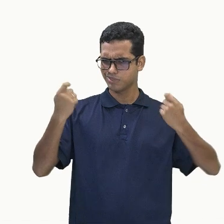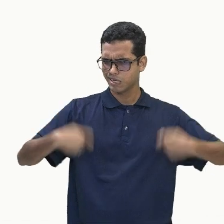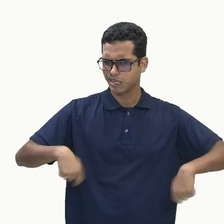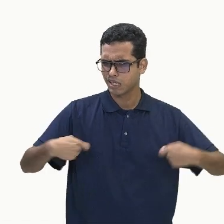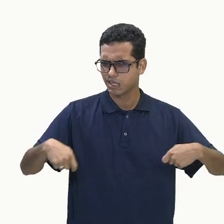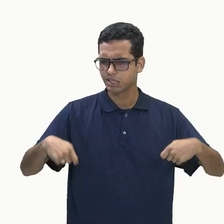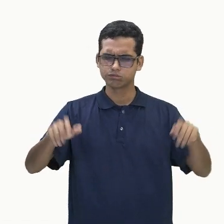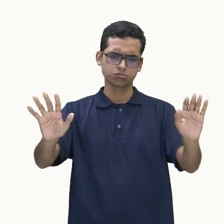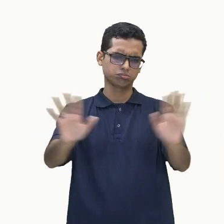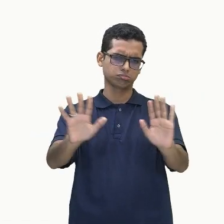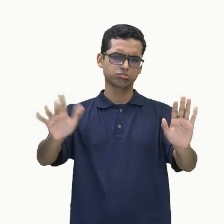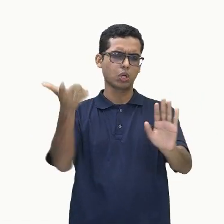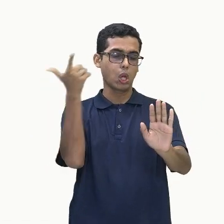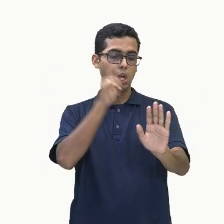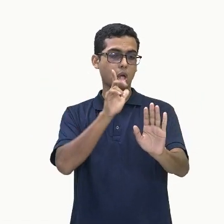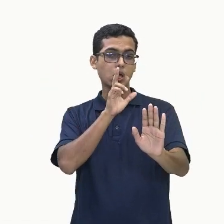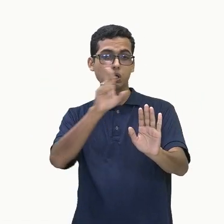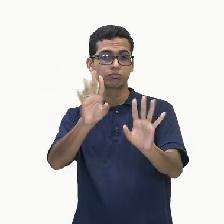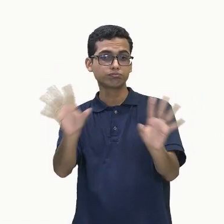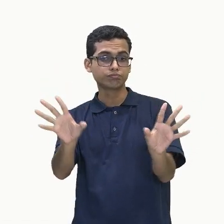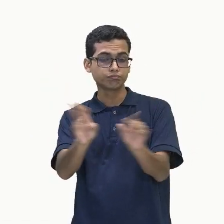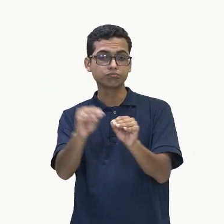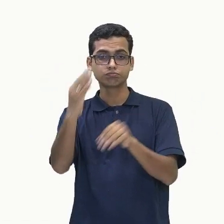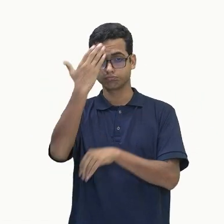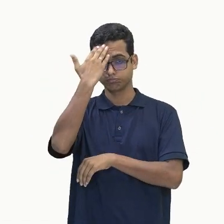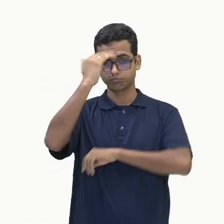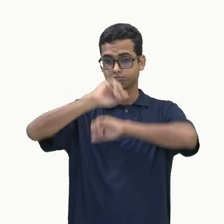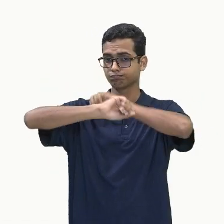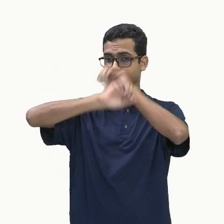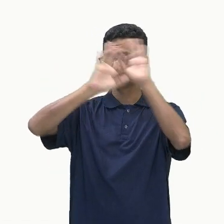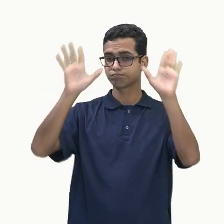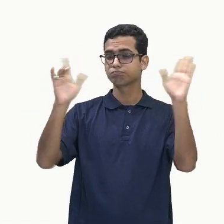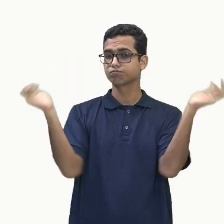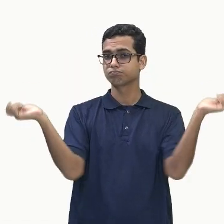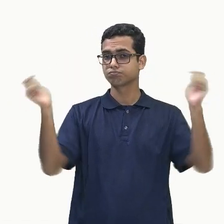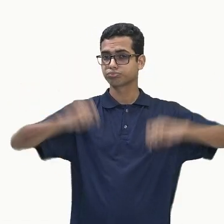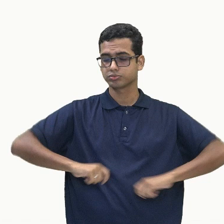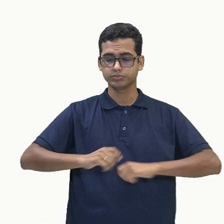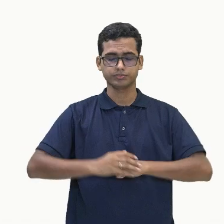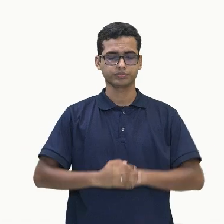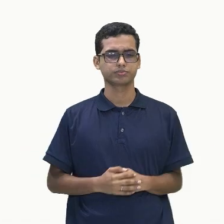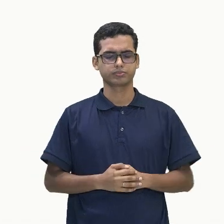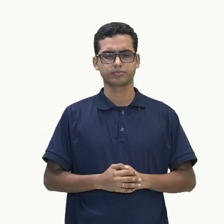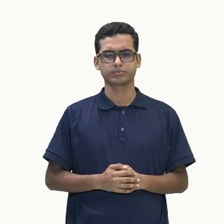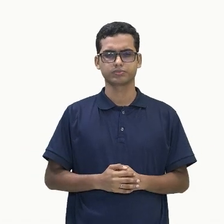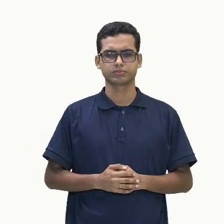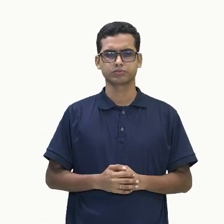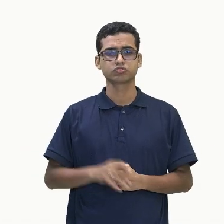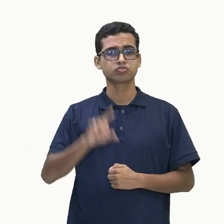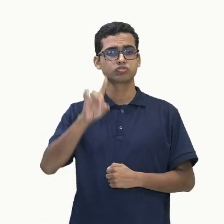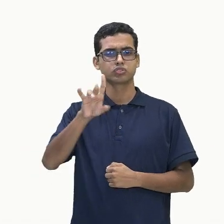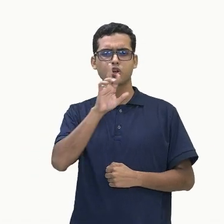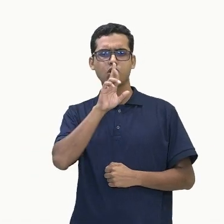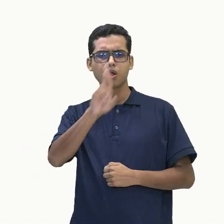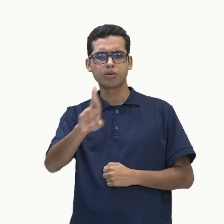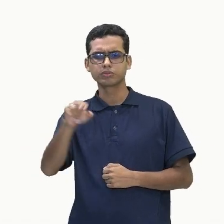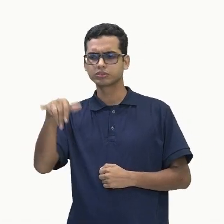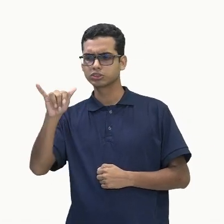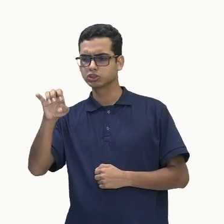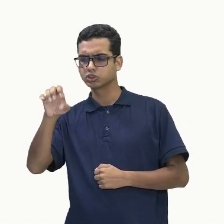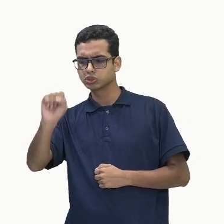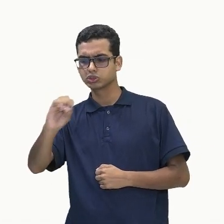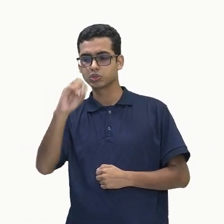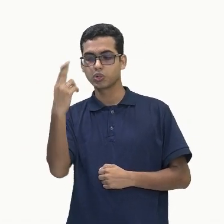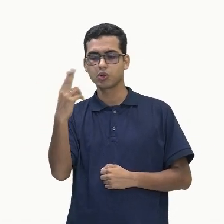completar, ok? Na verdade, se eu não tiver muito a fim de falar, se eu falar só yes ou no, já está